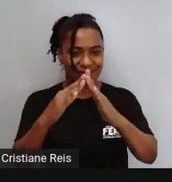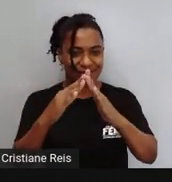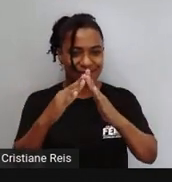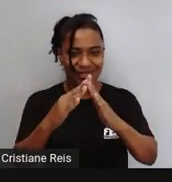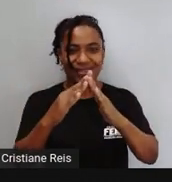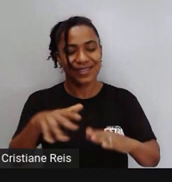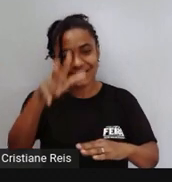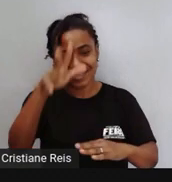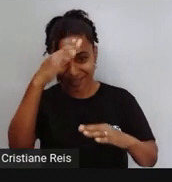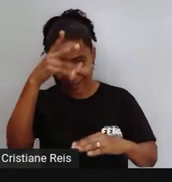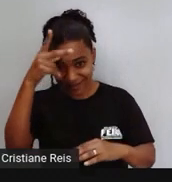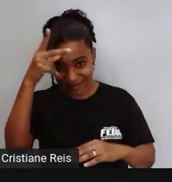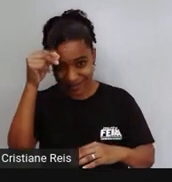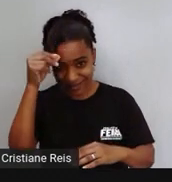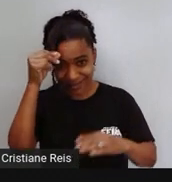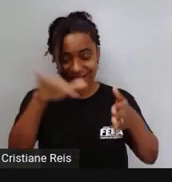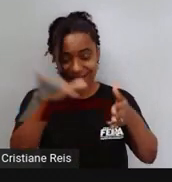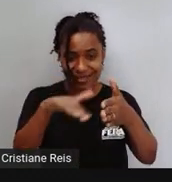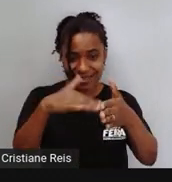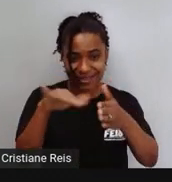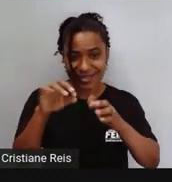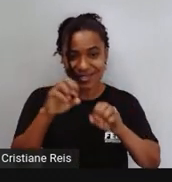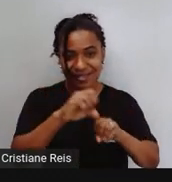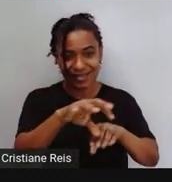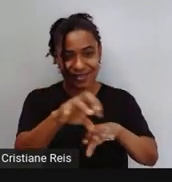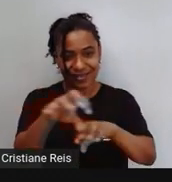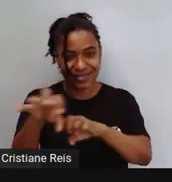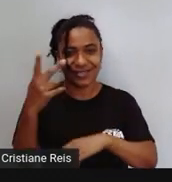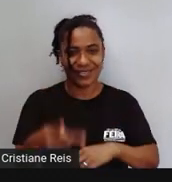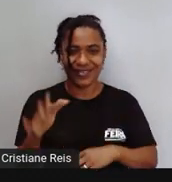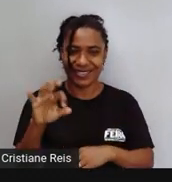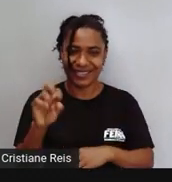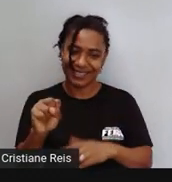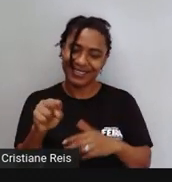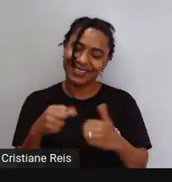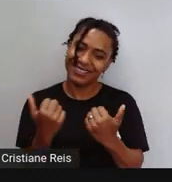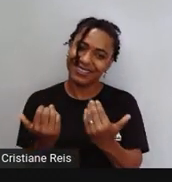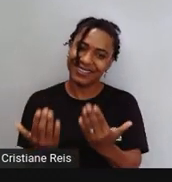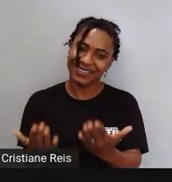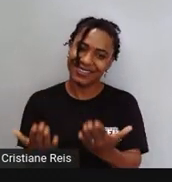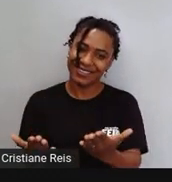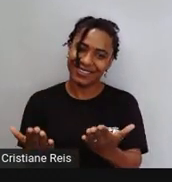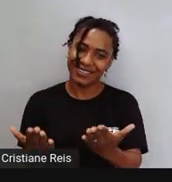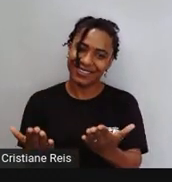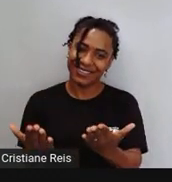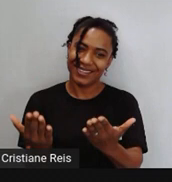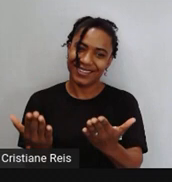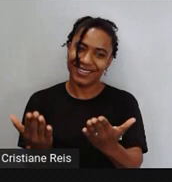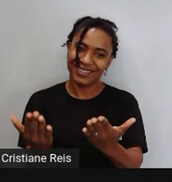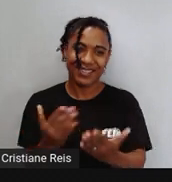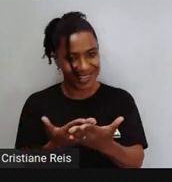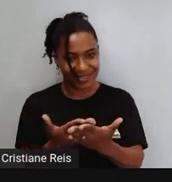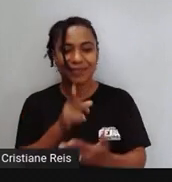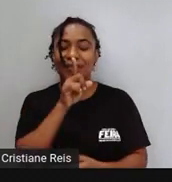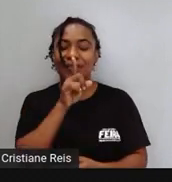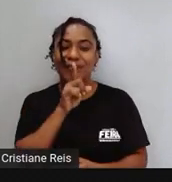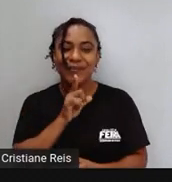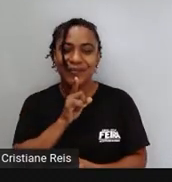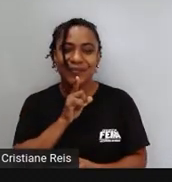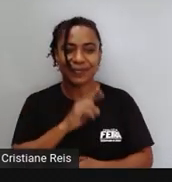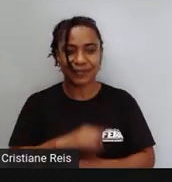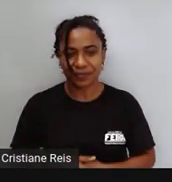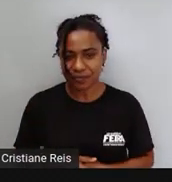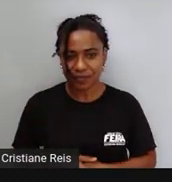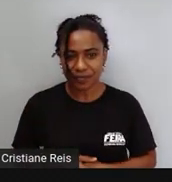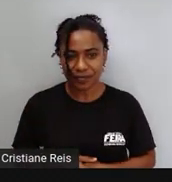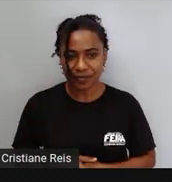Prefeitura Municipal de Feira de Santana. E ao nosso lado, a nossa intérprete, Cristiane Reis.